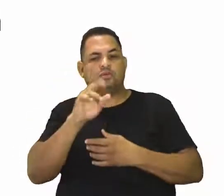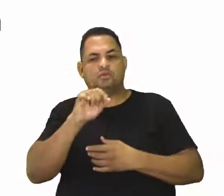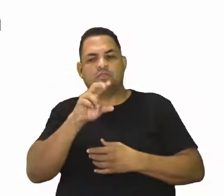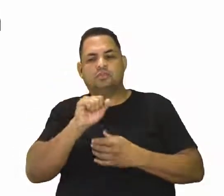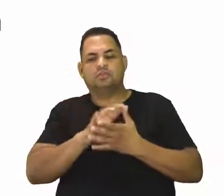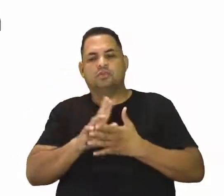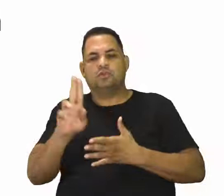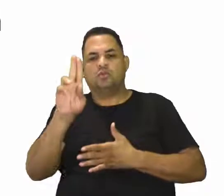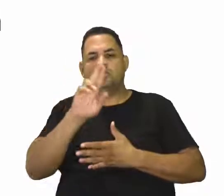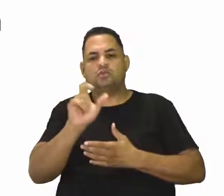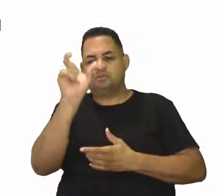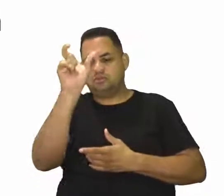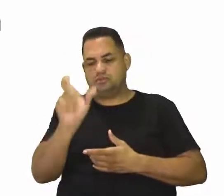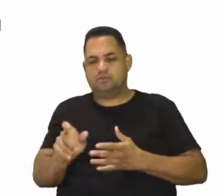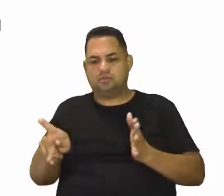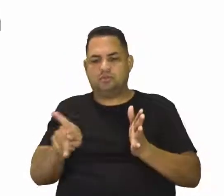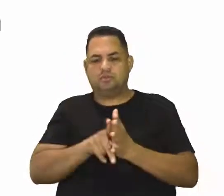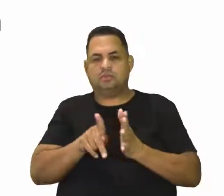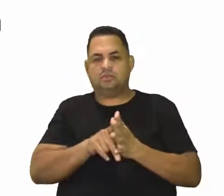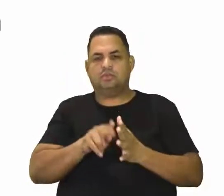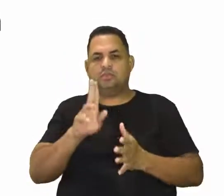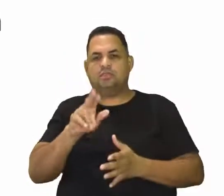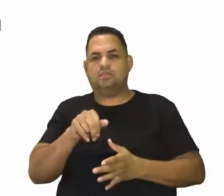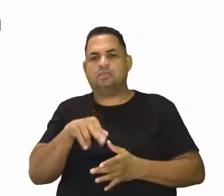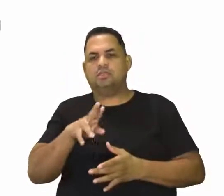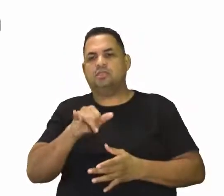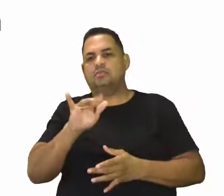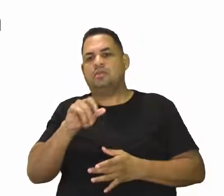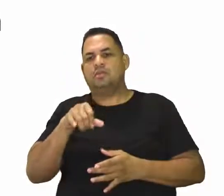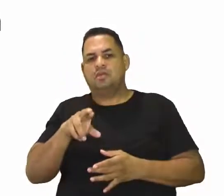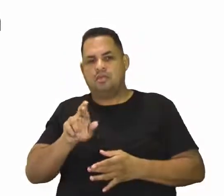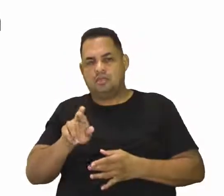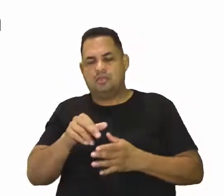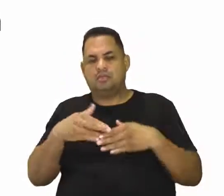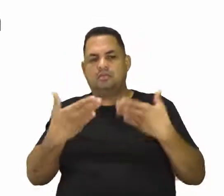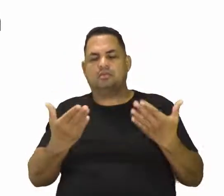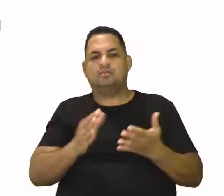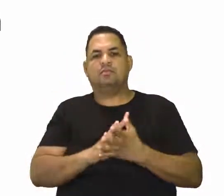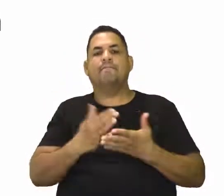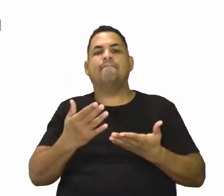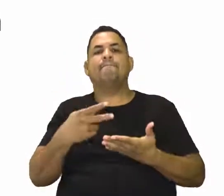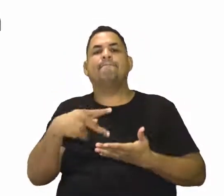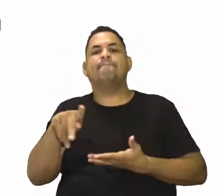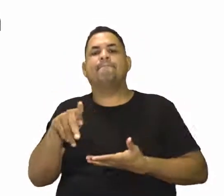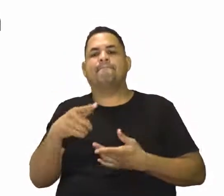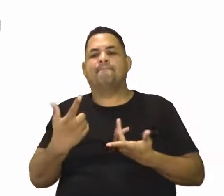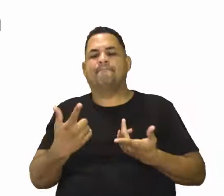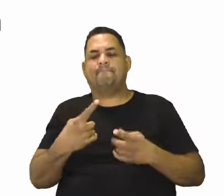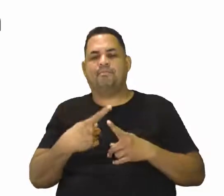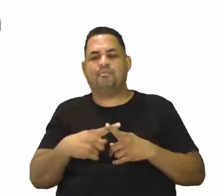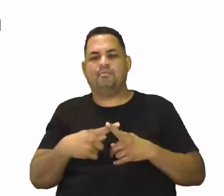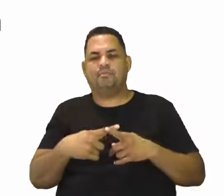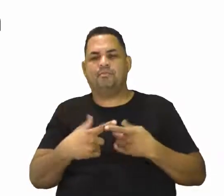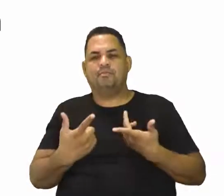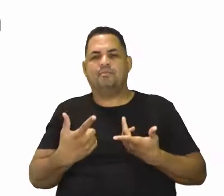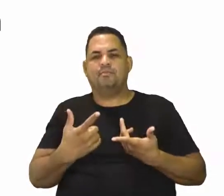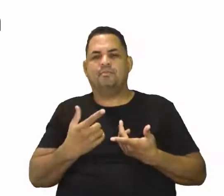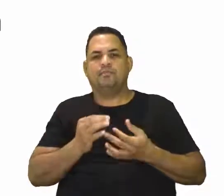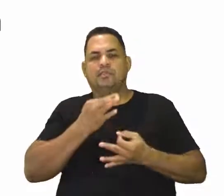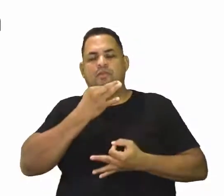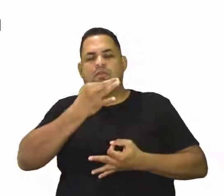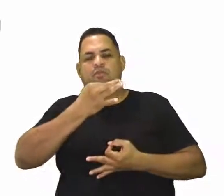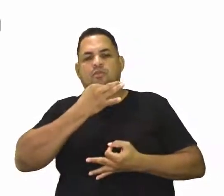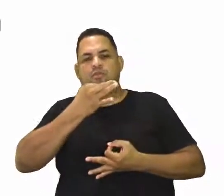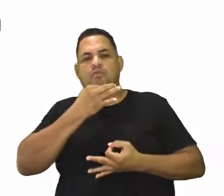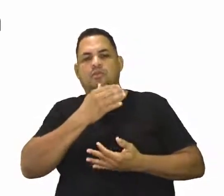esses personagem é o próprio Neymar o próprio é o Messi e isso é porque para dar uma o